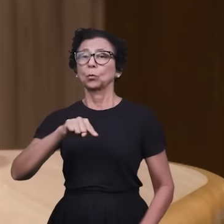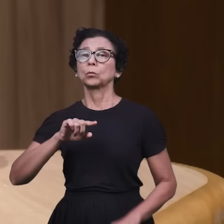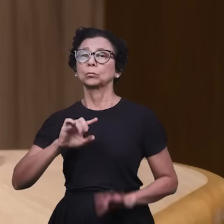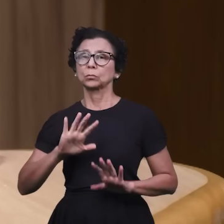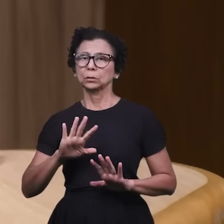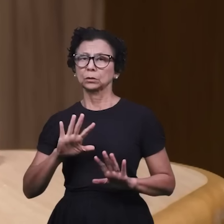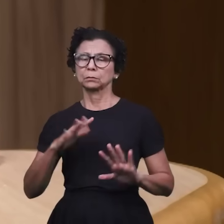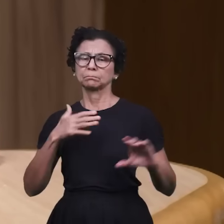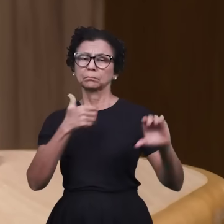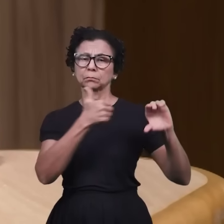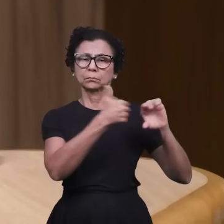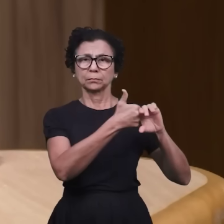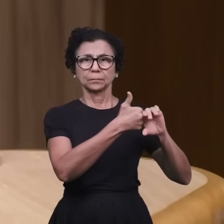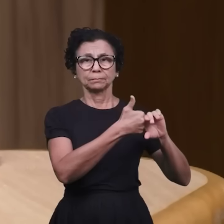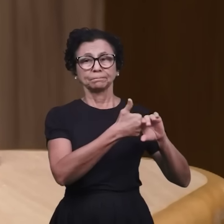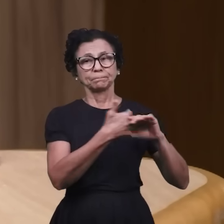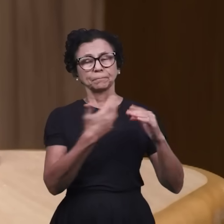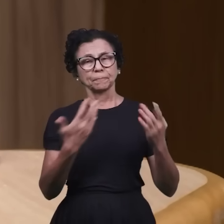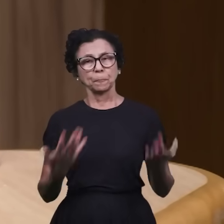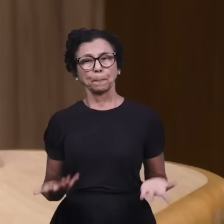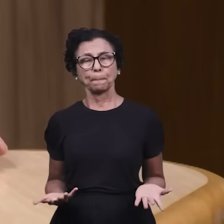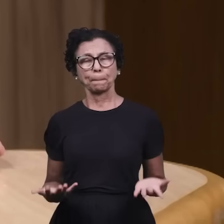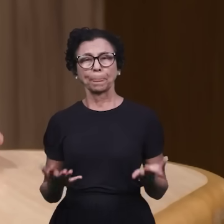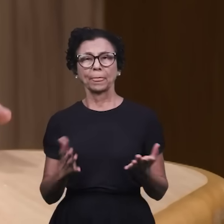praticamente isso, né? E nós vemos que lá